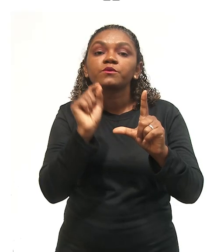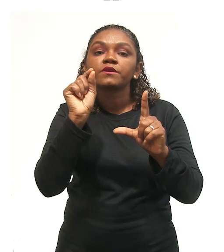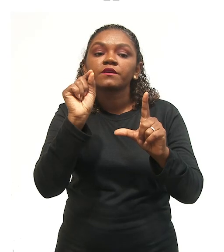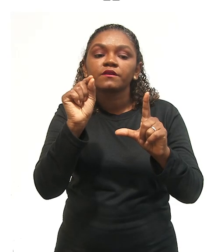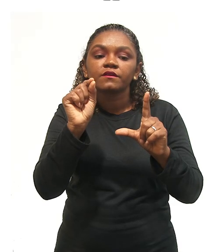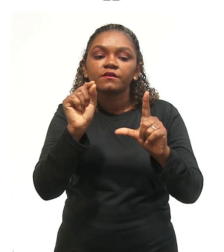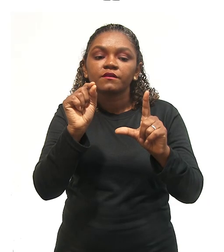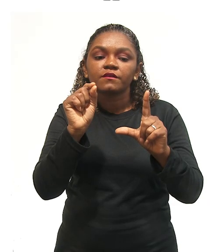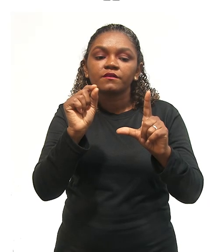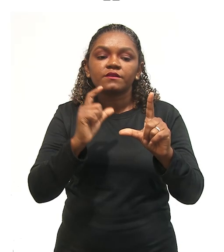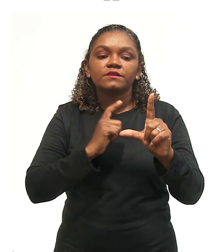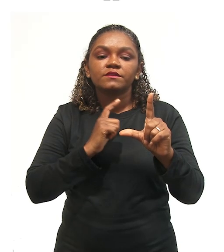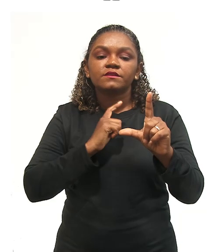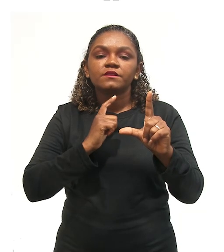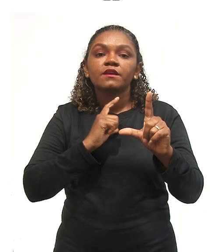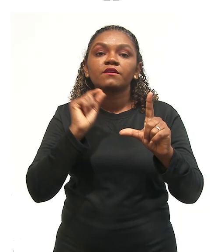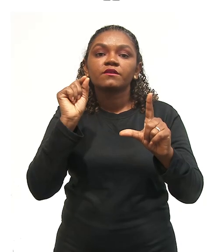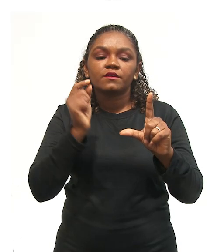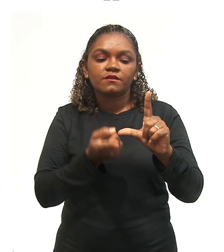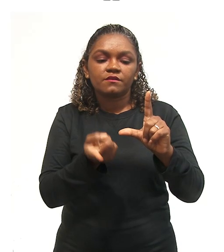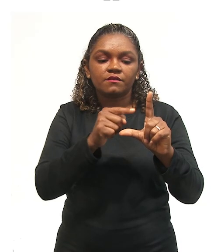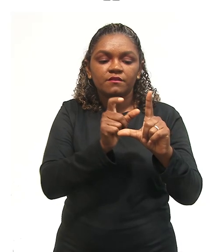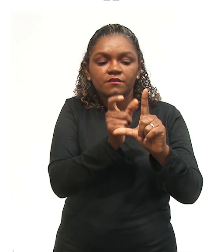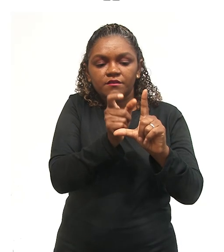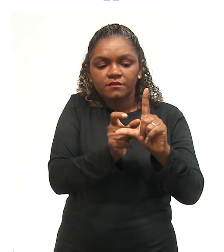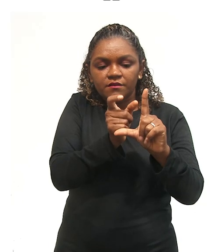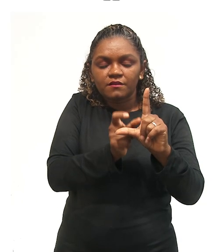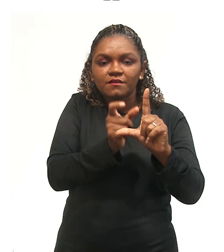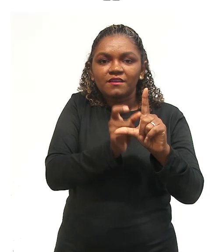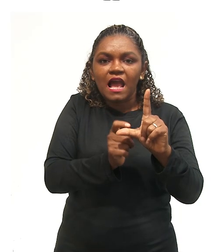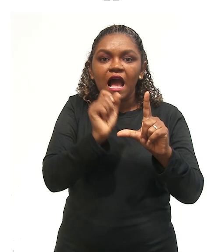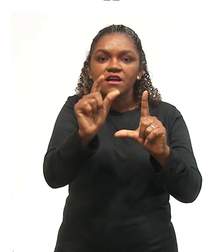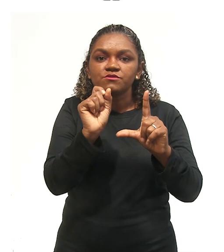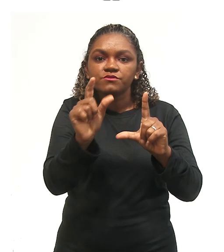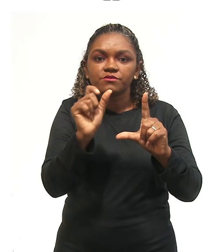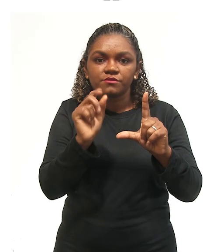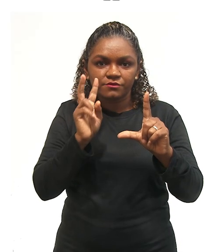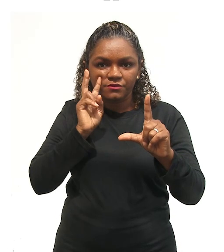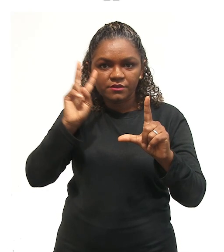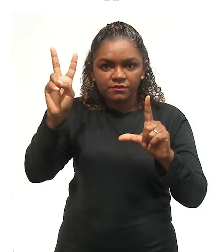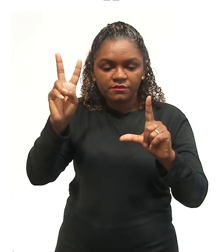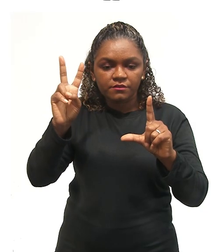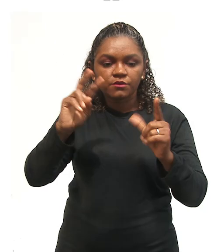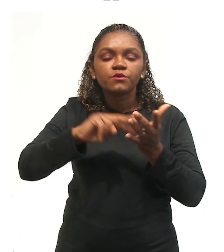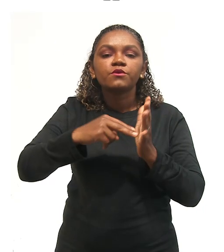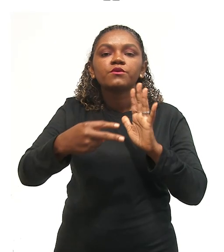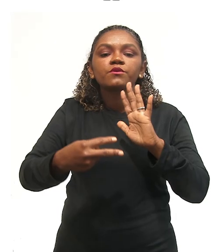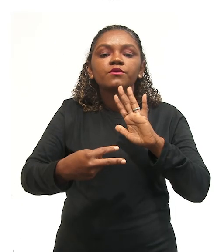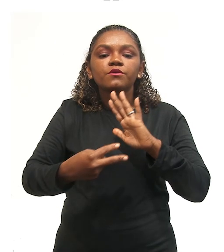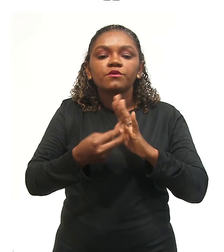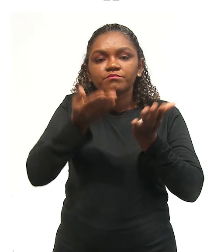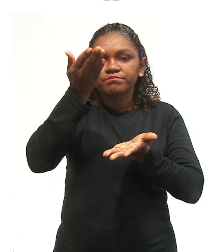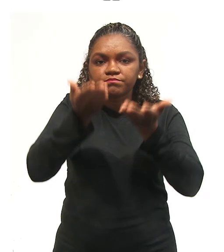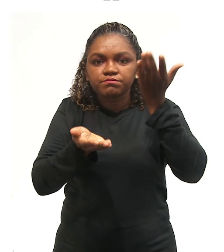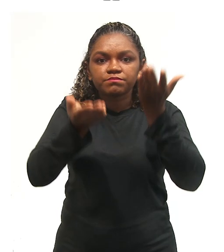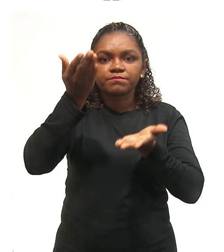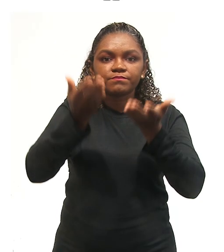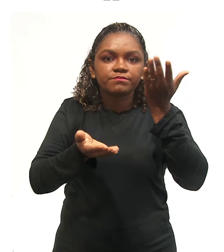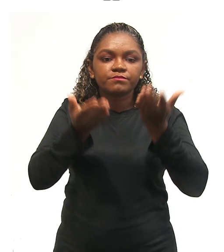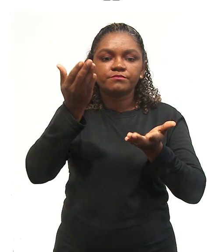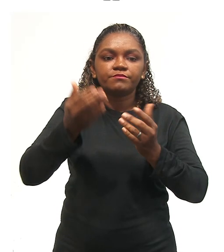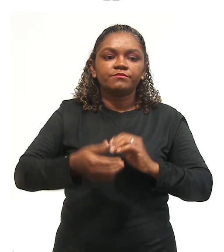proporcional, né, à taxa azul, tá? Então, essas grandezas, elas